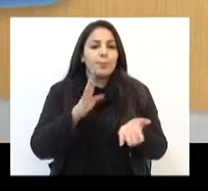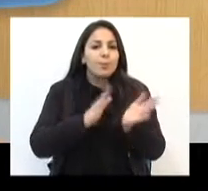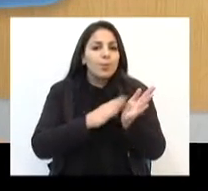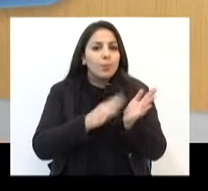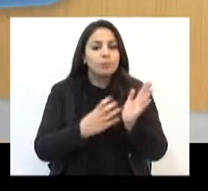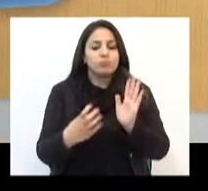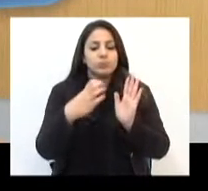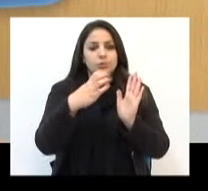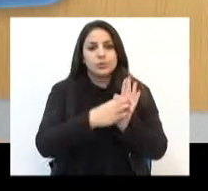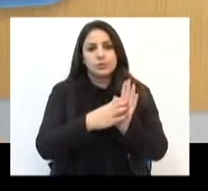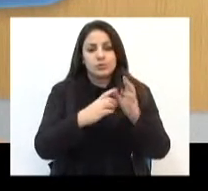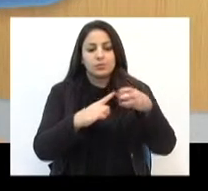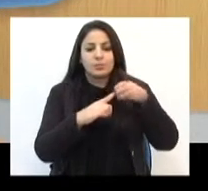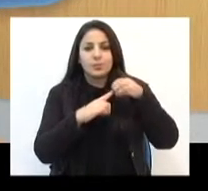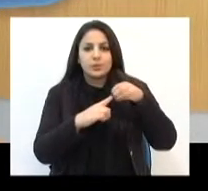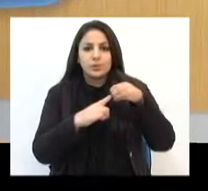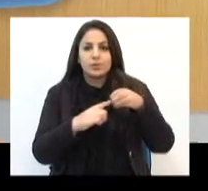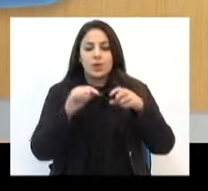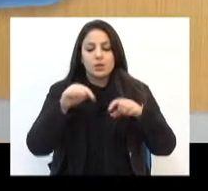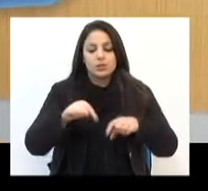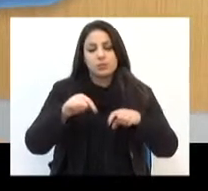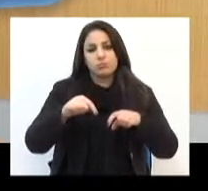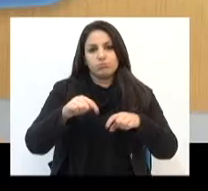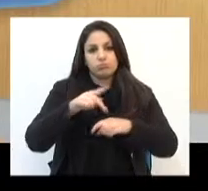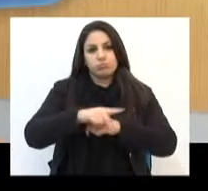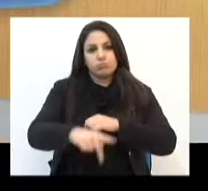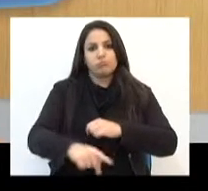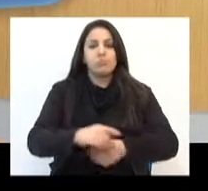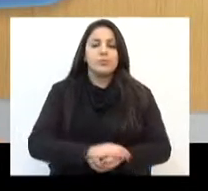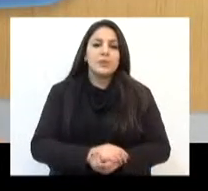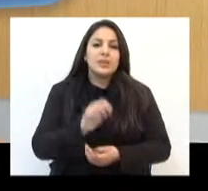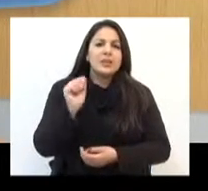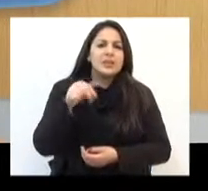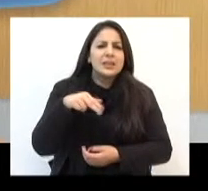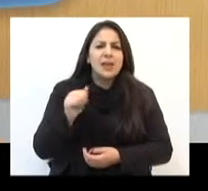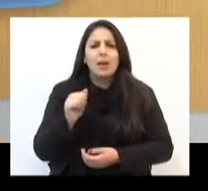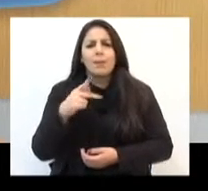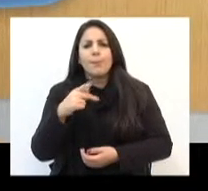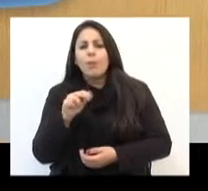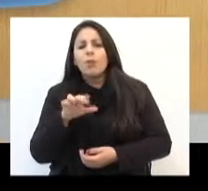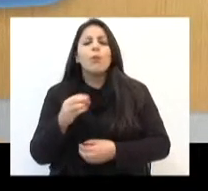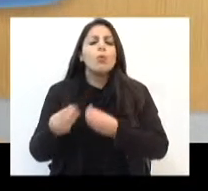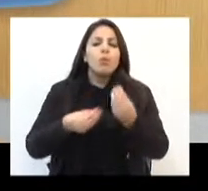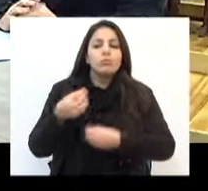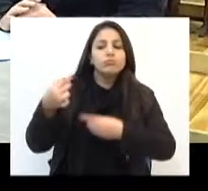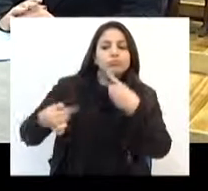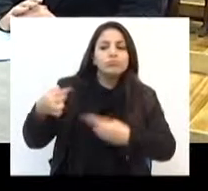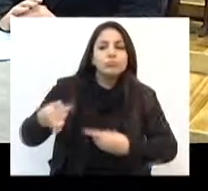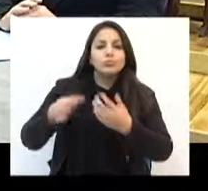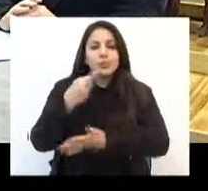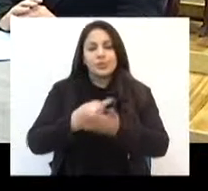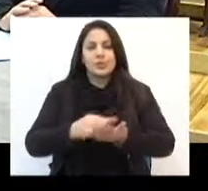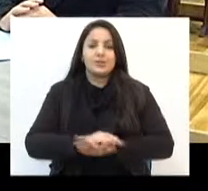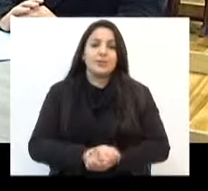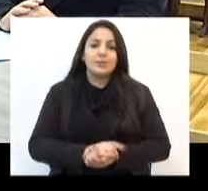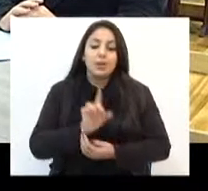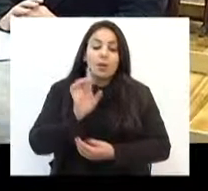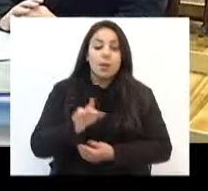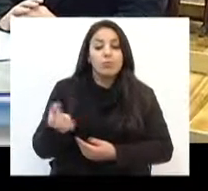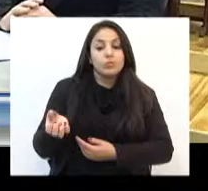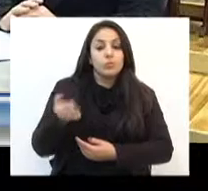comissões terão até o dia 14 para analisar o conteúdo e emitir o parecer. A votação do projeto ficou agendada